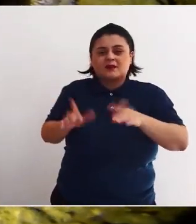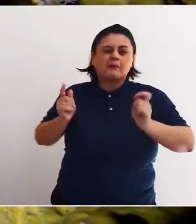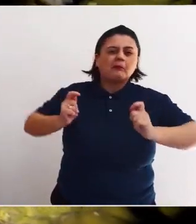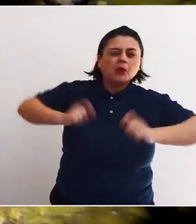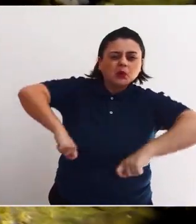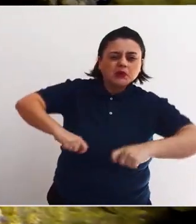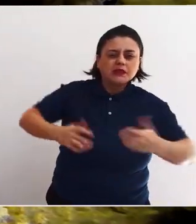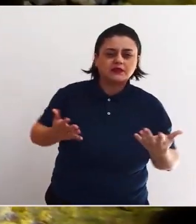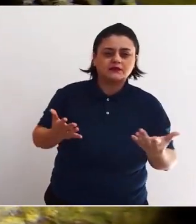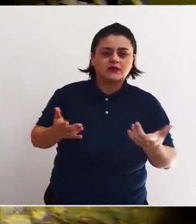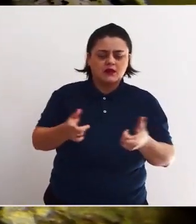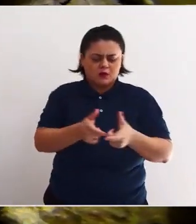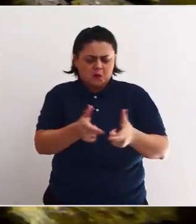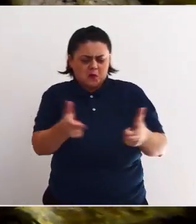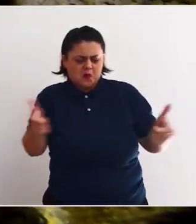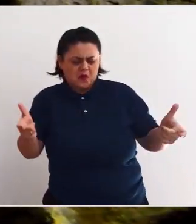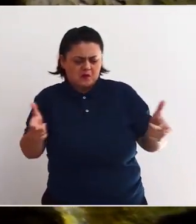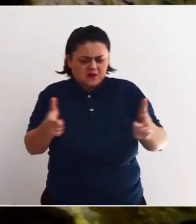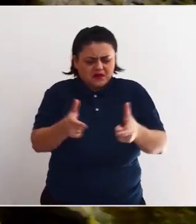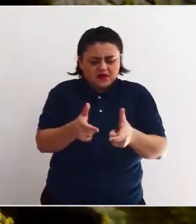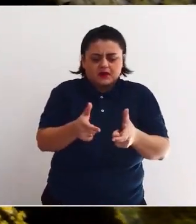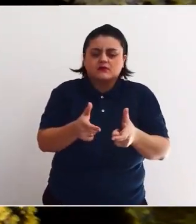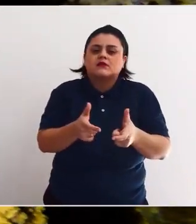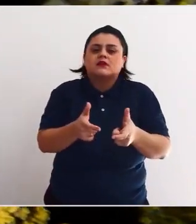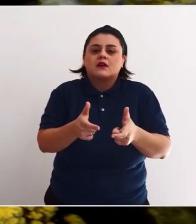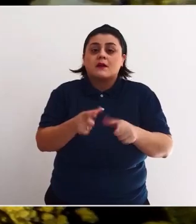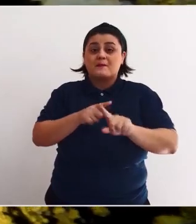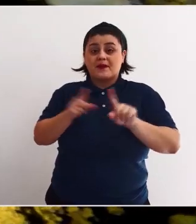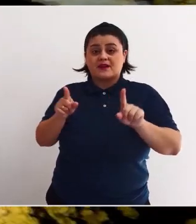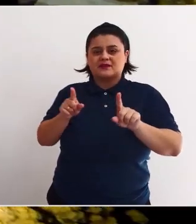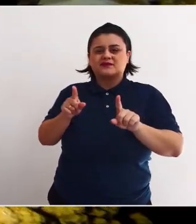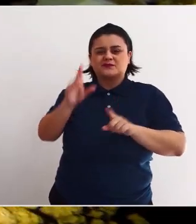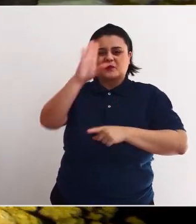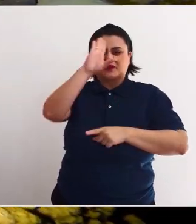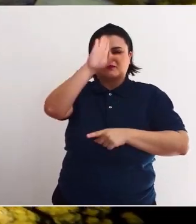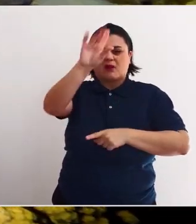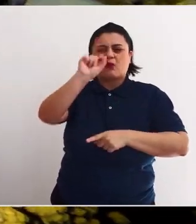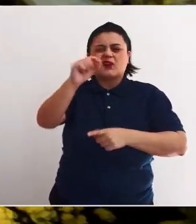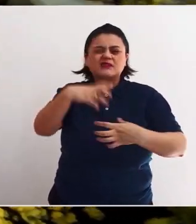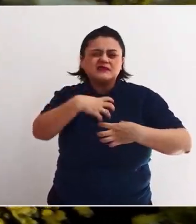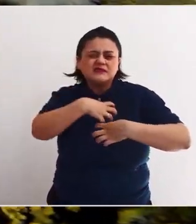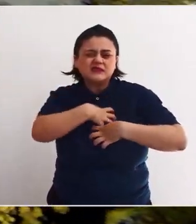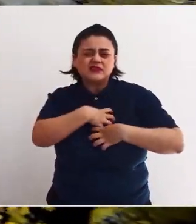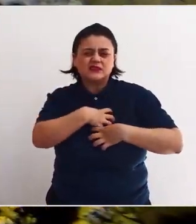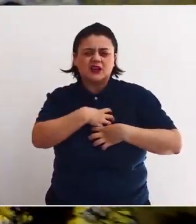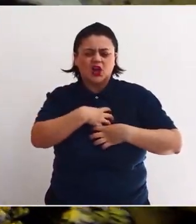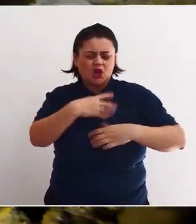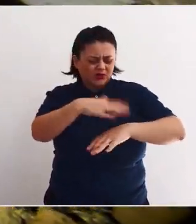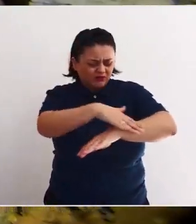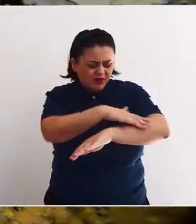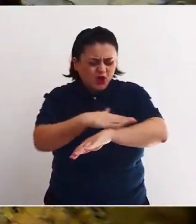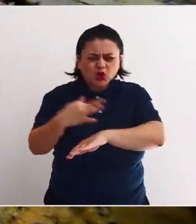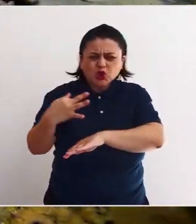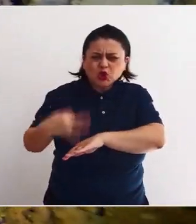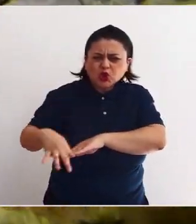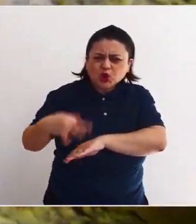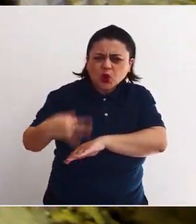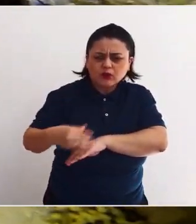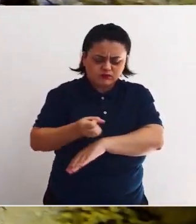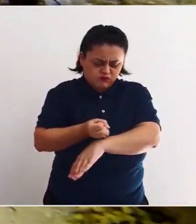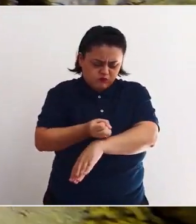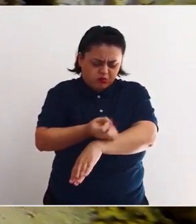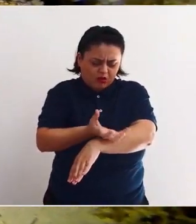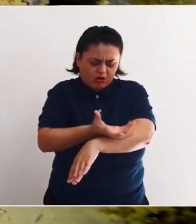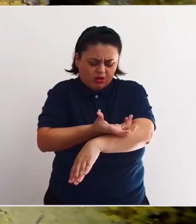com a espécie e o tamanho do peixe. Os principais efeitos são dor intensa localizada, seguida de